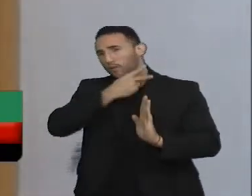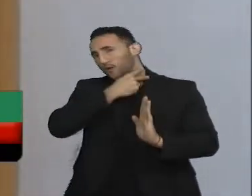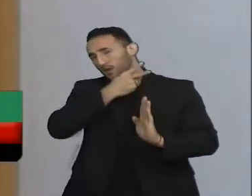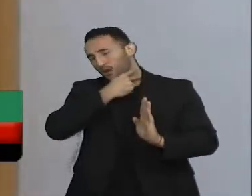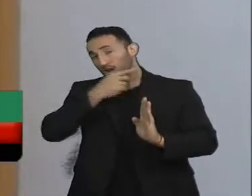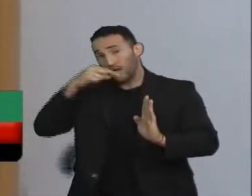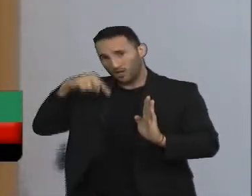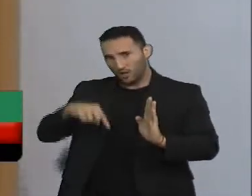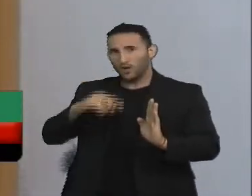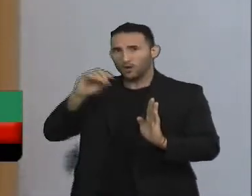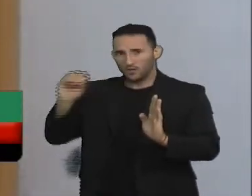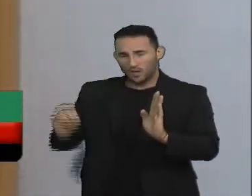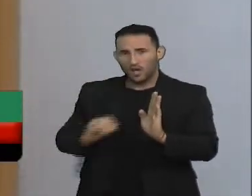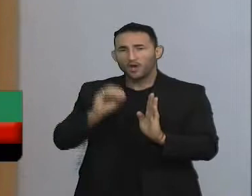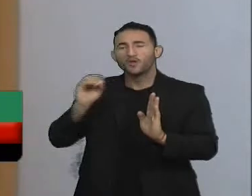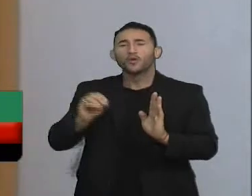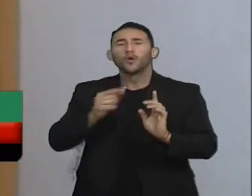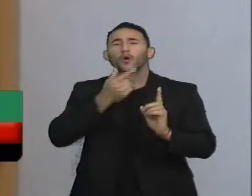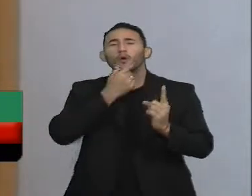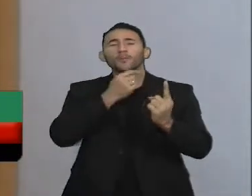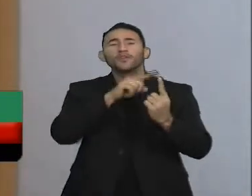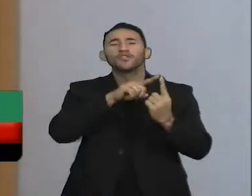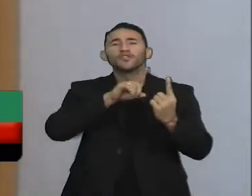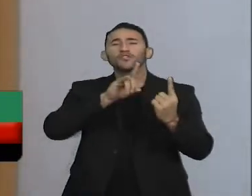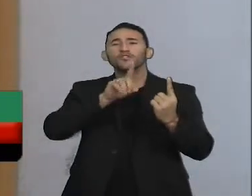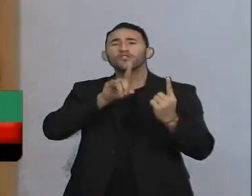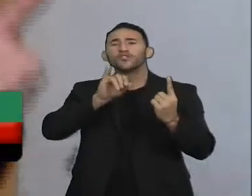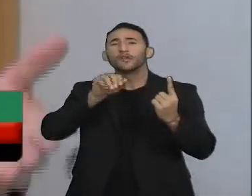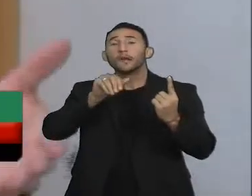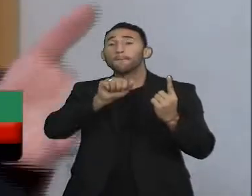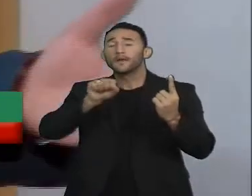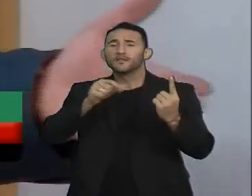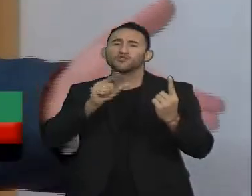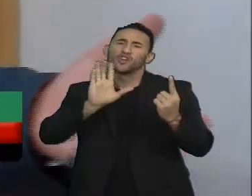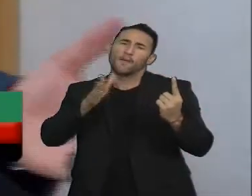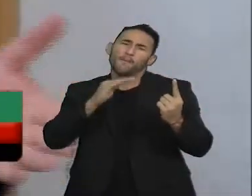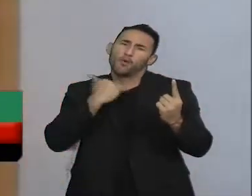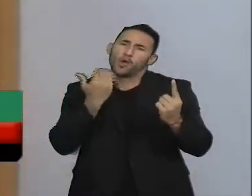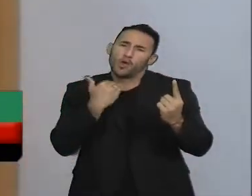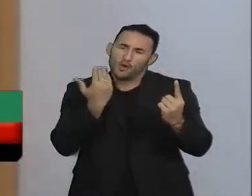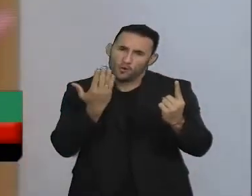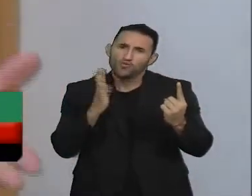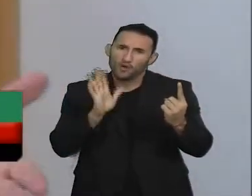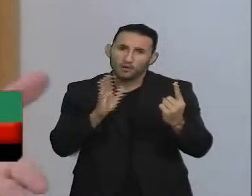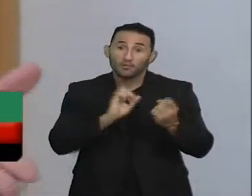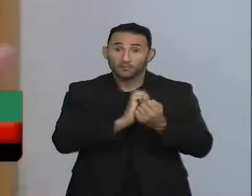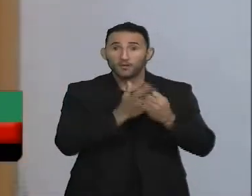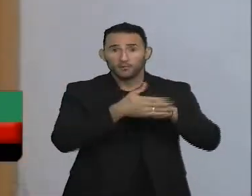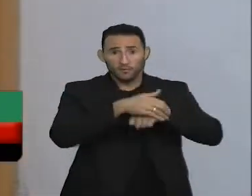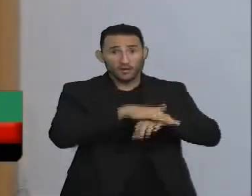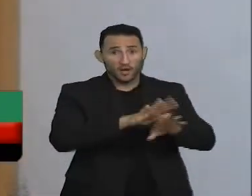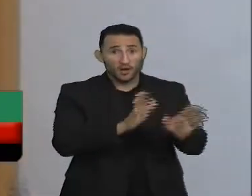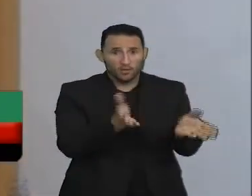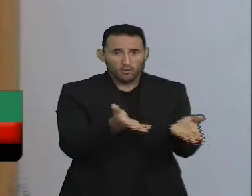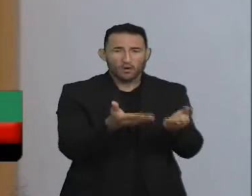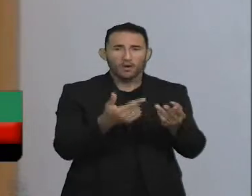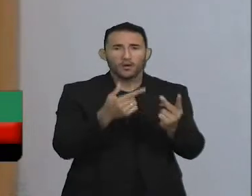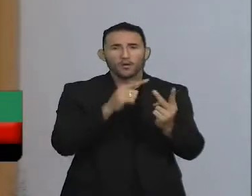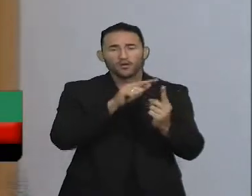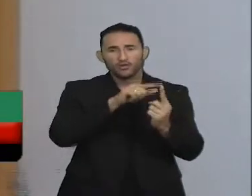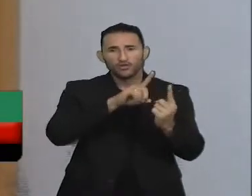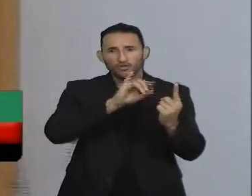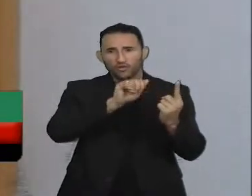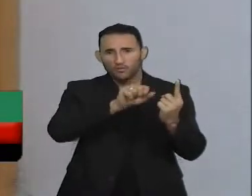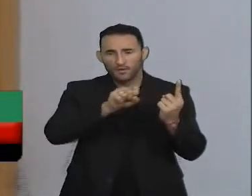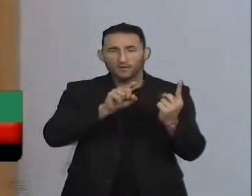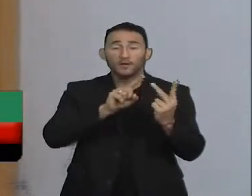os reverendos Dimas Barbosa, pastores que já faleceram e faleceram nesse período da pandemia. Reverendo Dimas